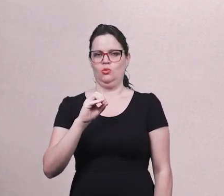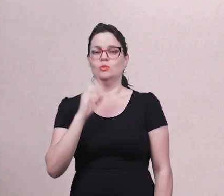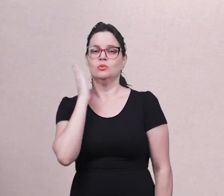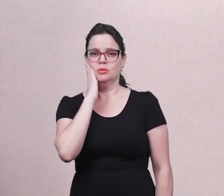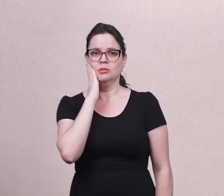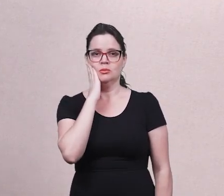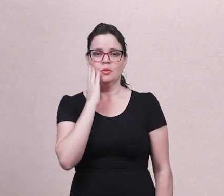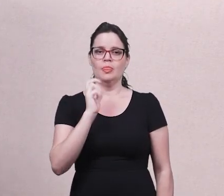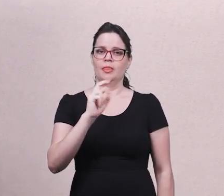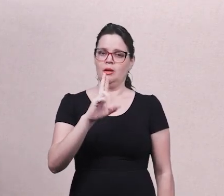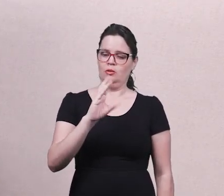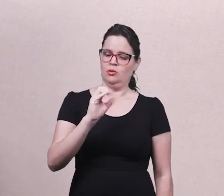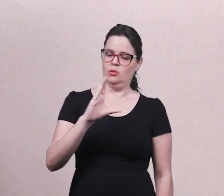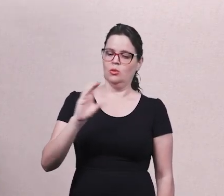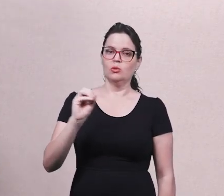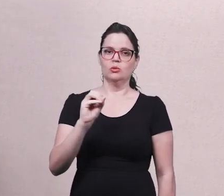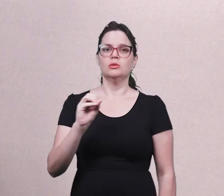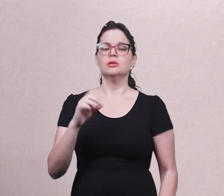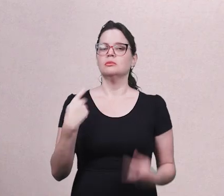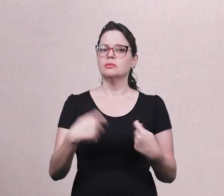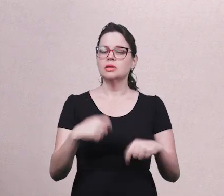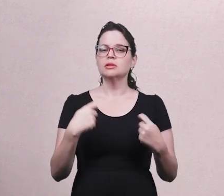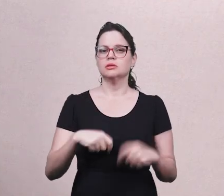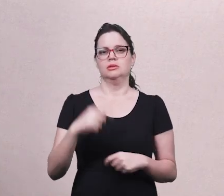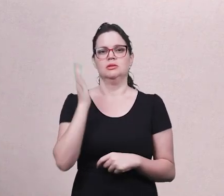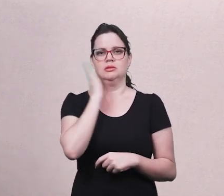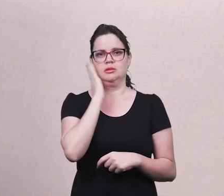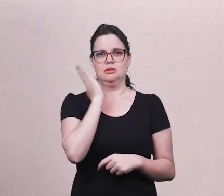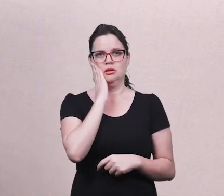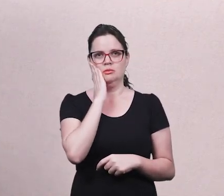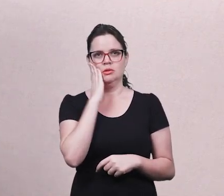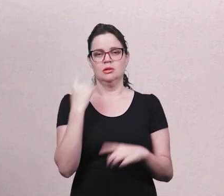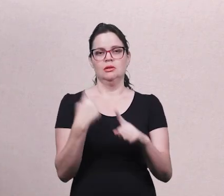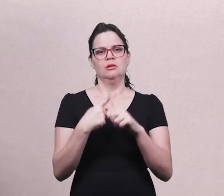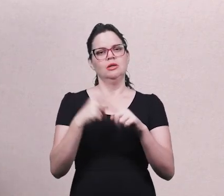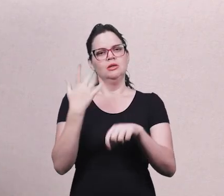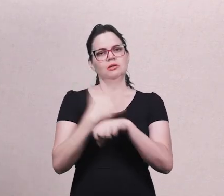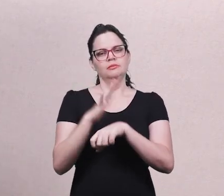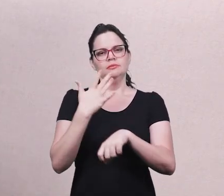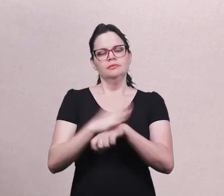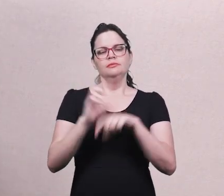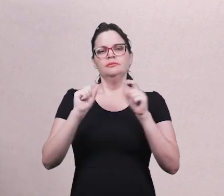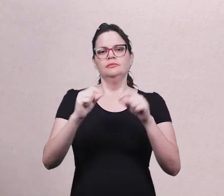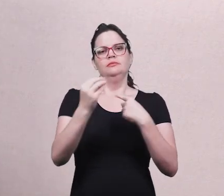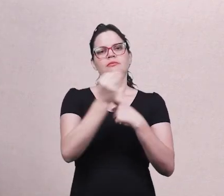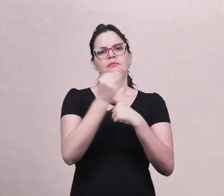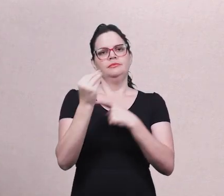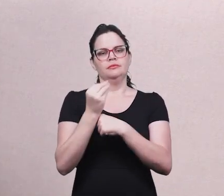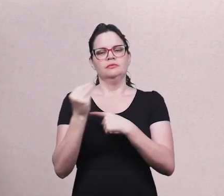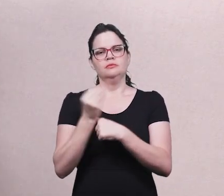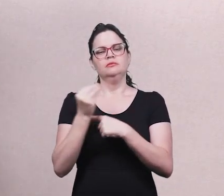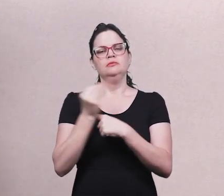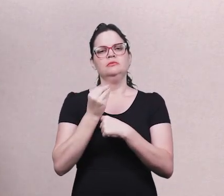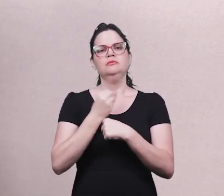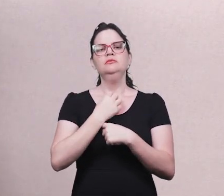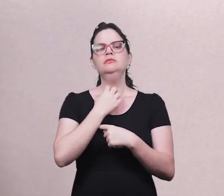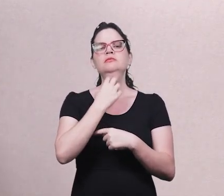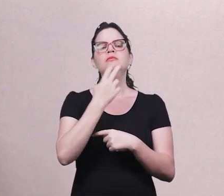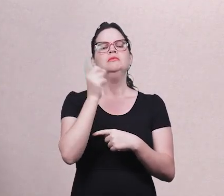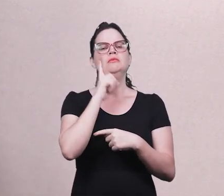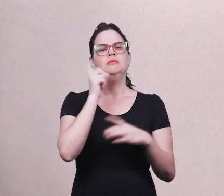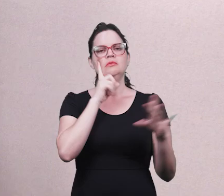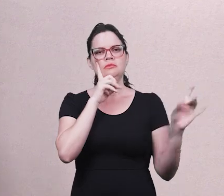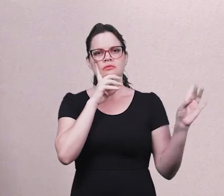rouquidão. Então, é importante destacar isso, que esses exercícios são básicos para você cuidar da voz no dia a